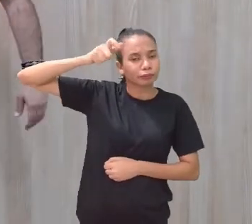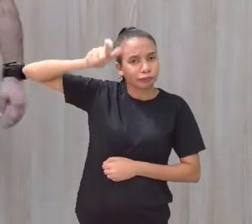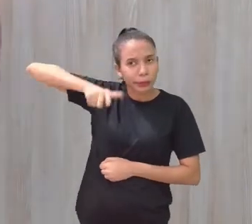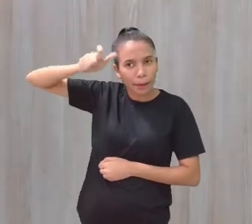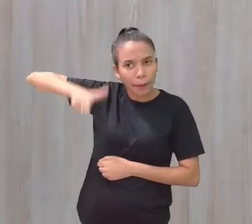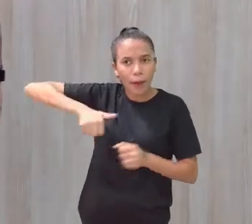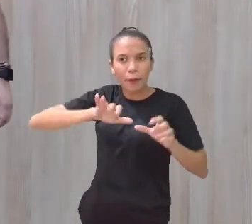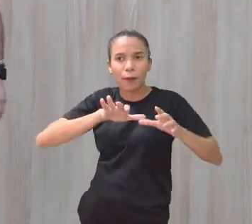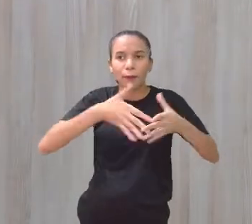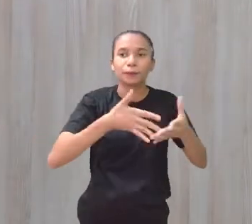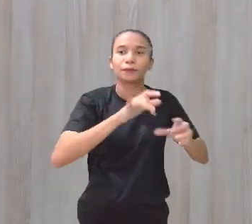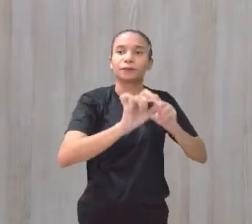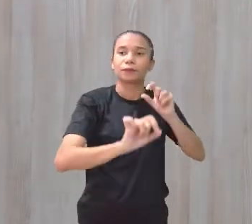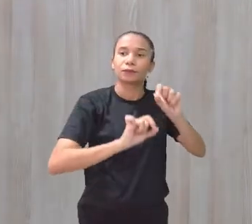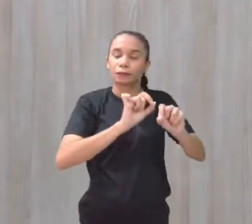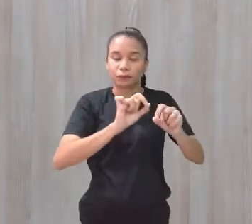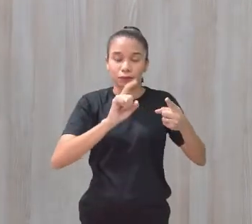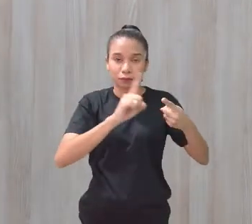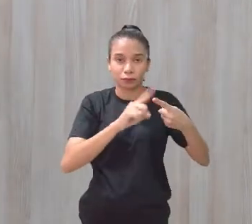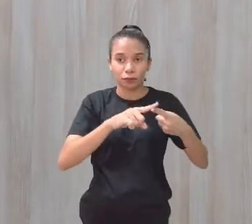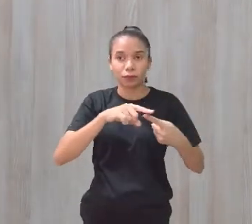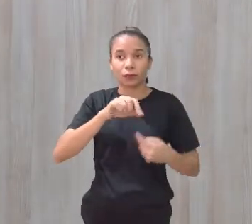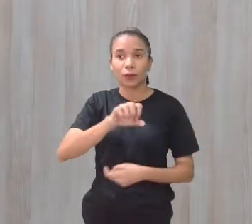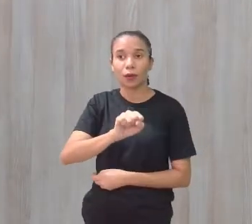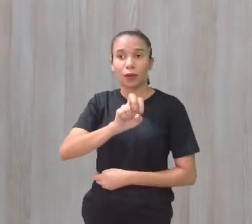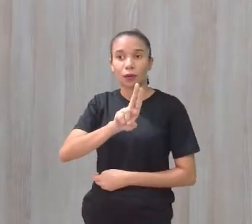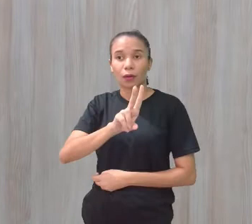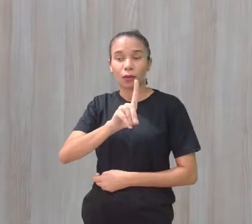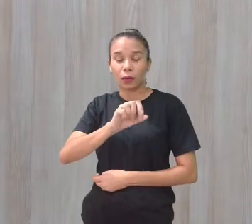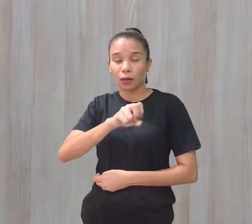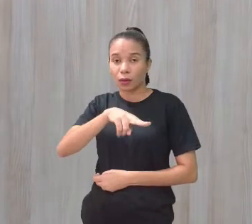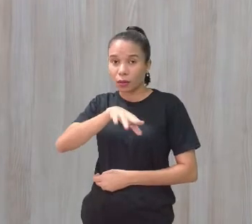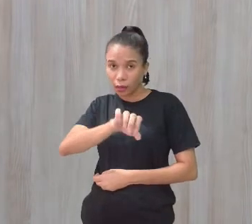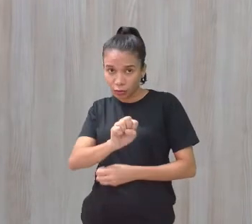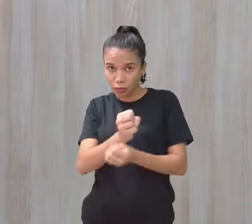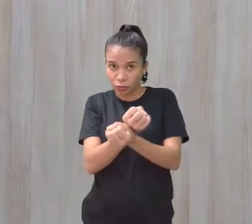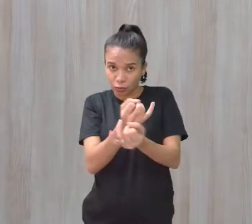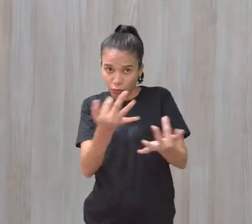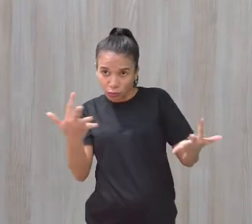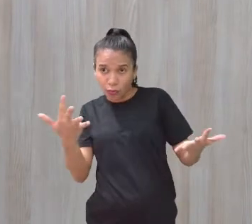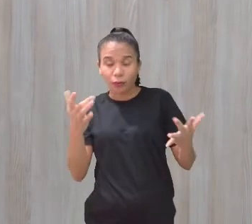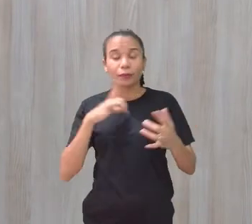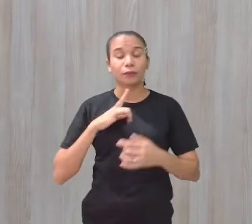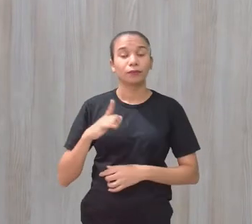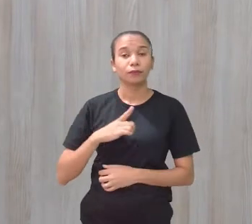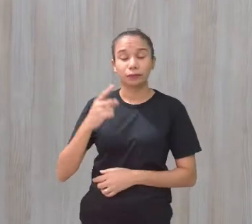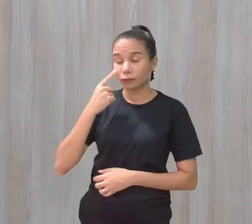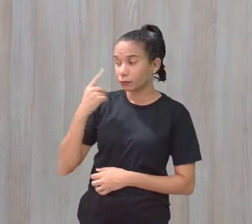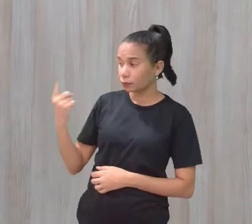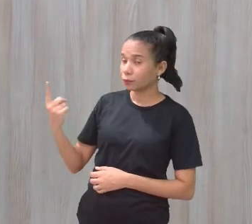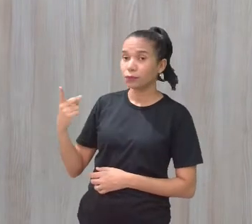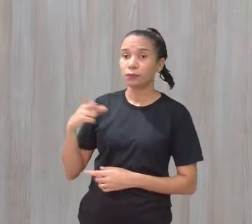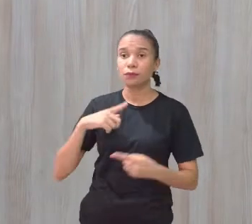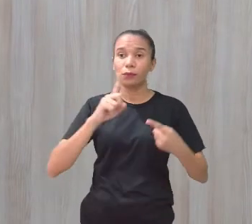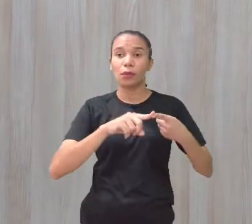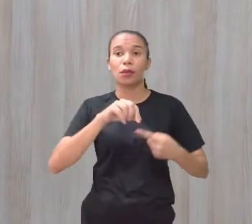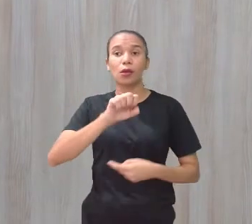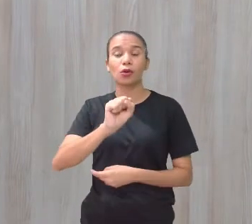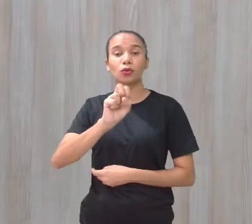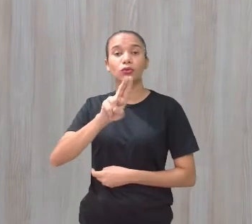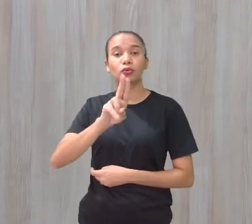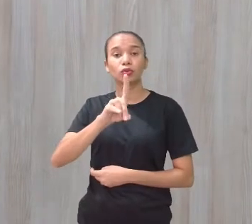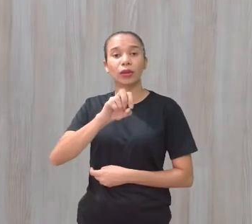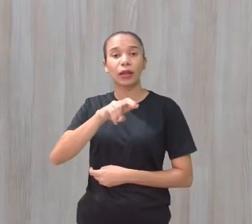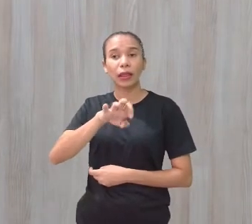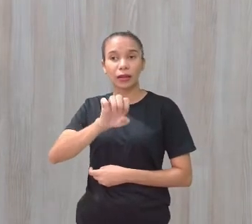né, que são em sua maioria aqui, ó, compostos pelos